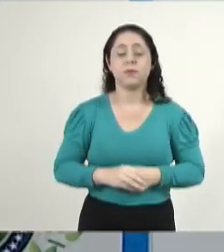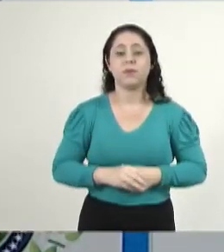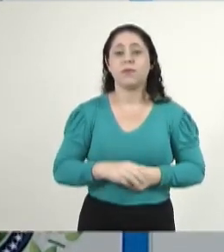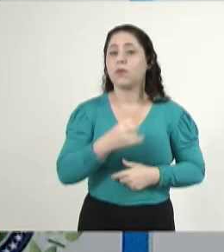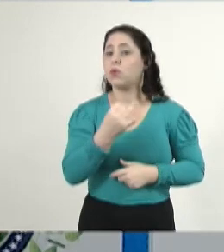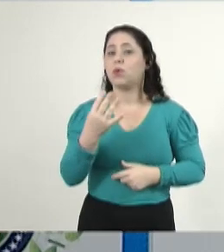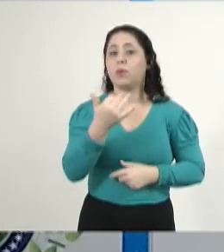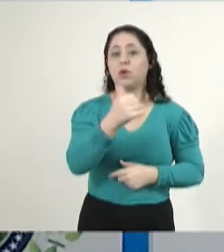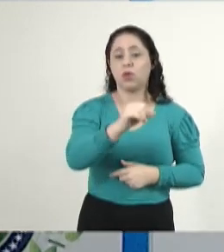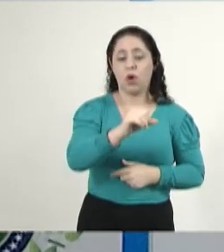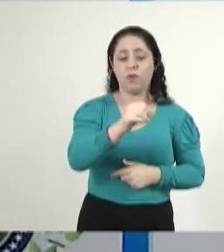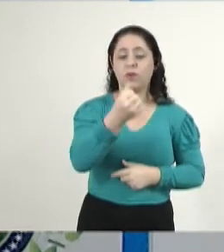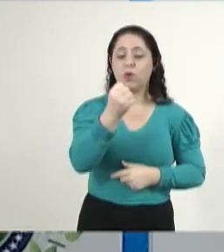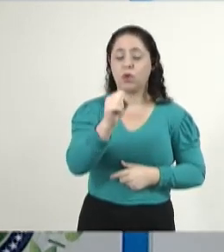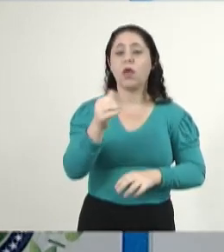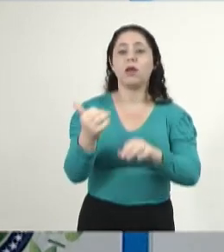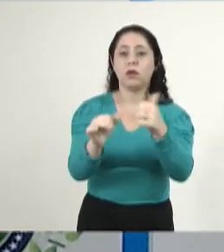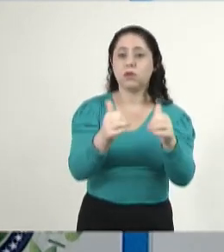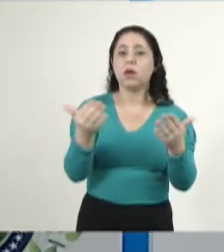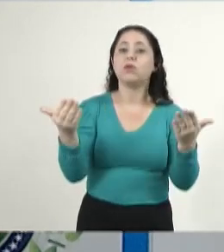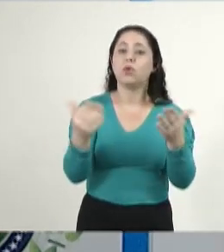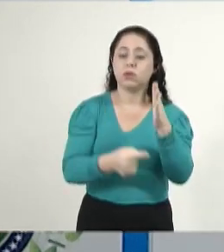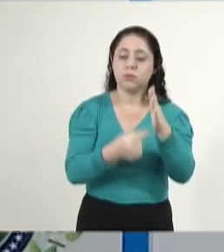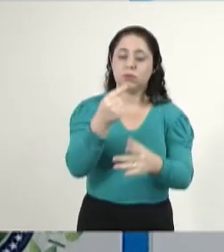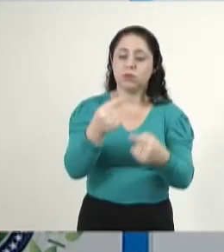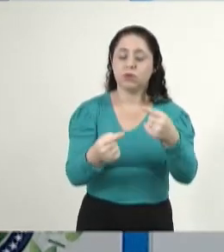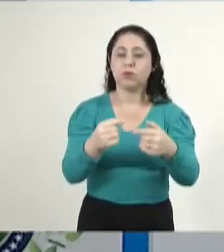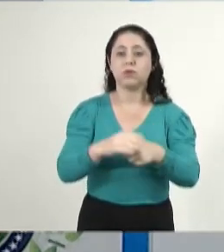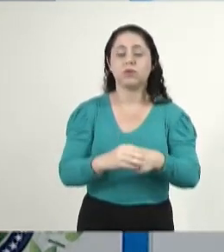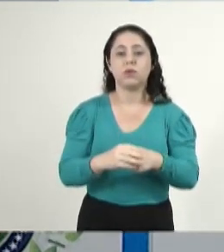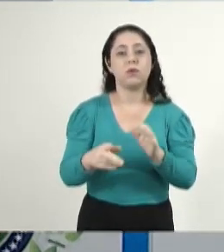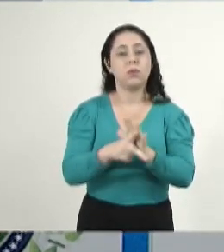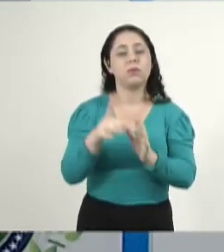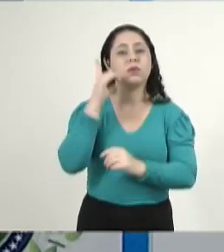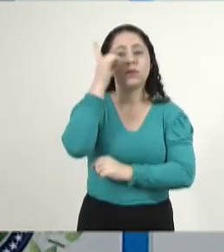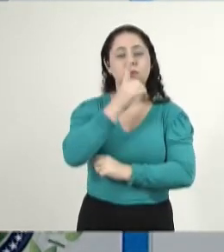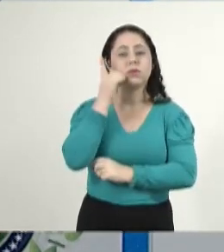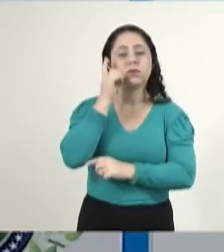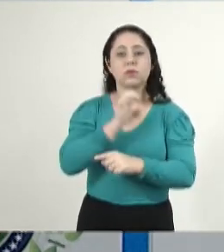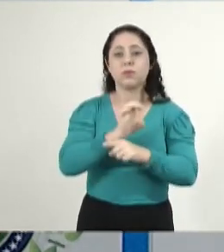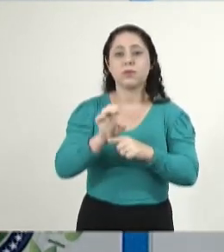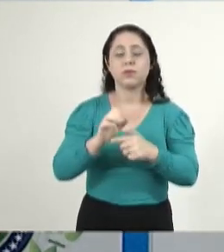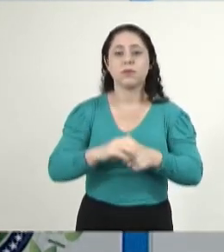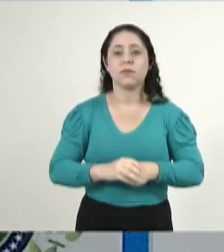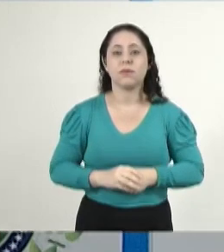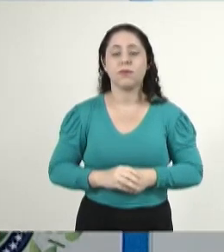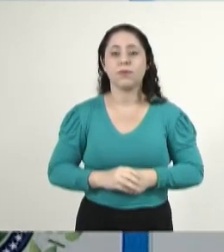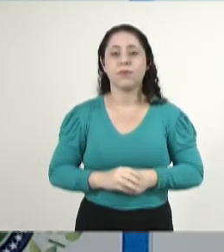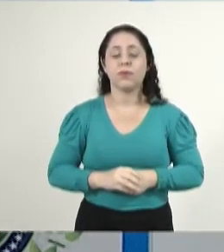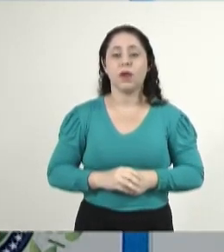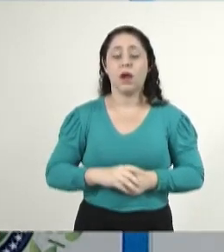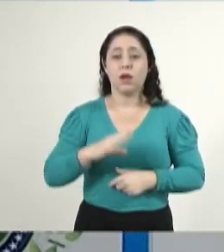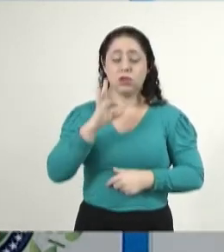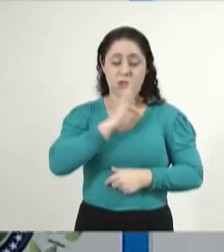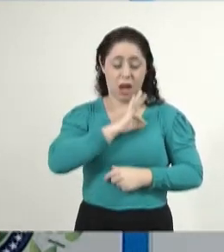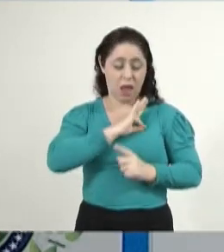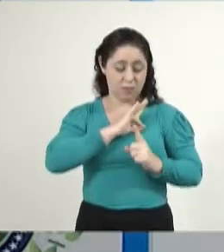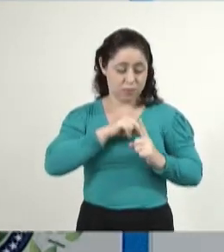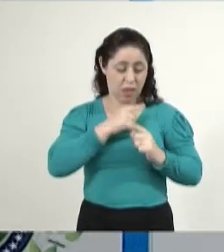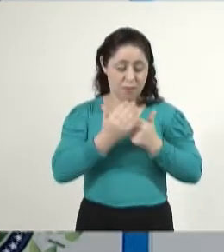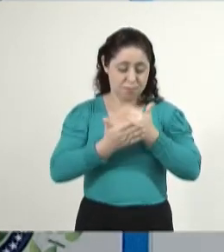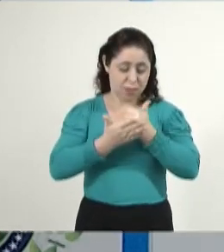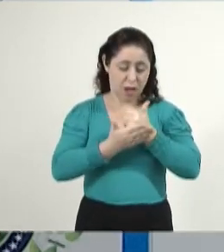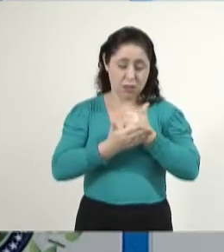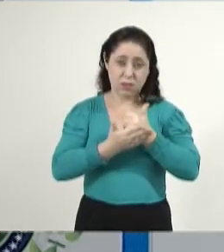número 98, que também foi analisado hoje em primeira discussão pelos deputados estaduais. Essa revisão geral anual, então, do vencimento base